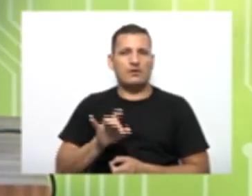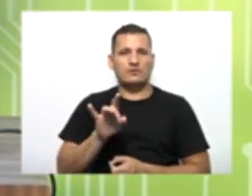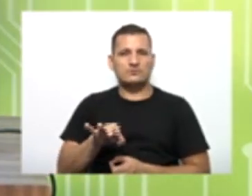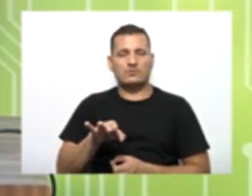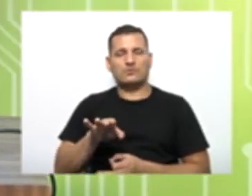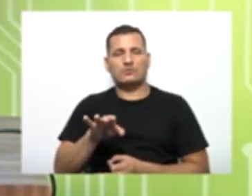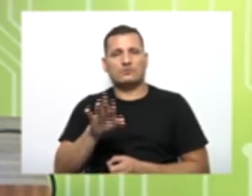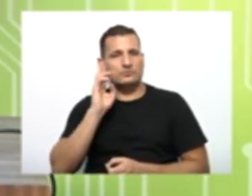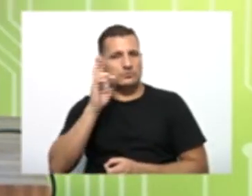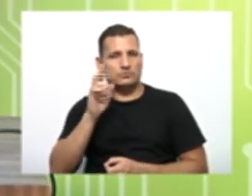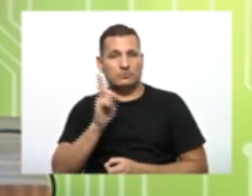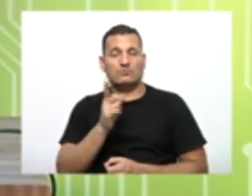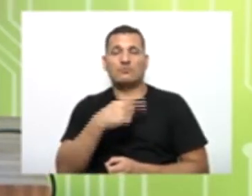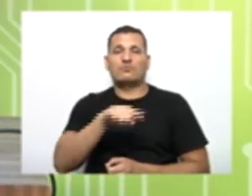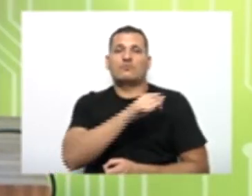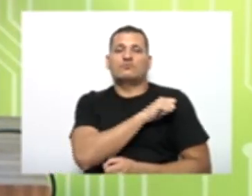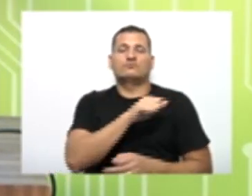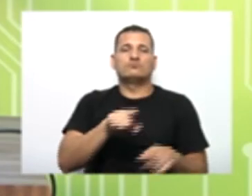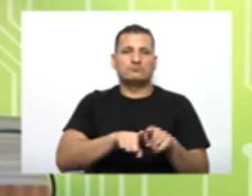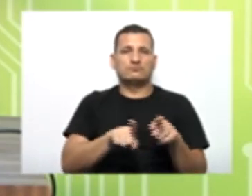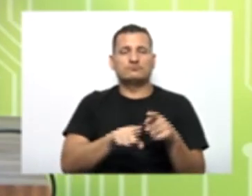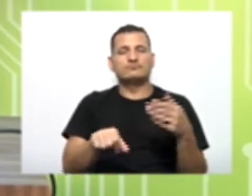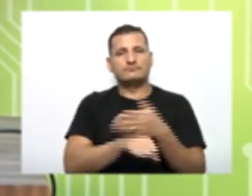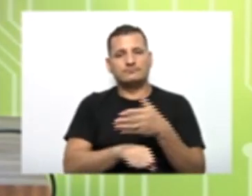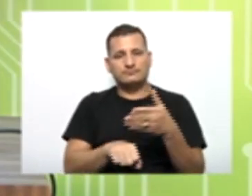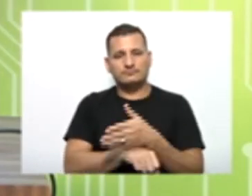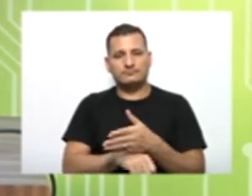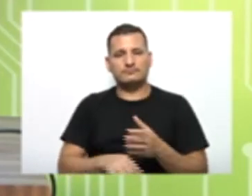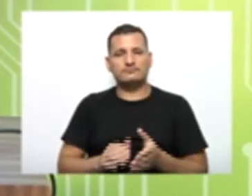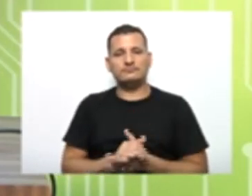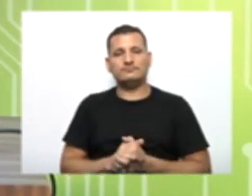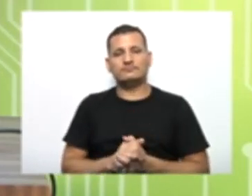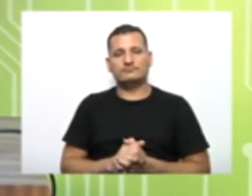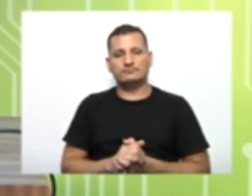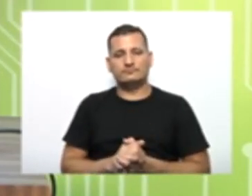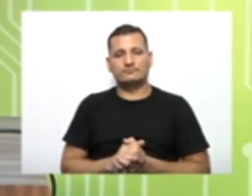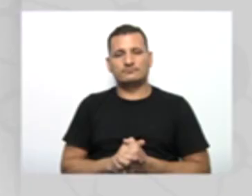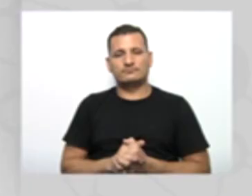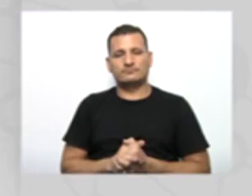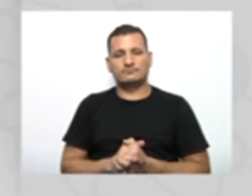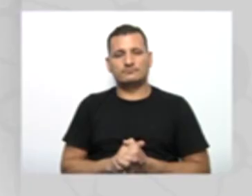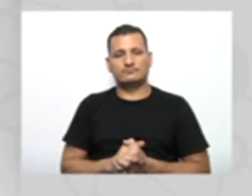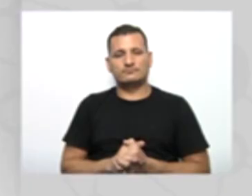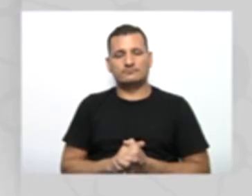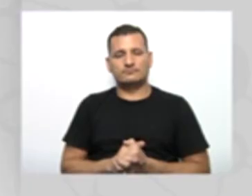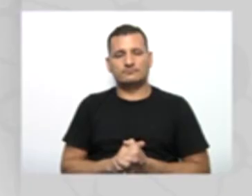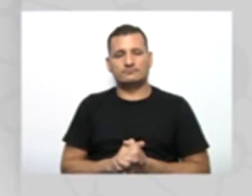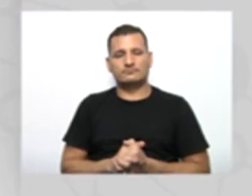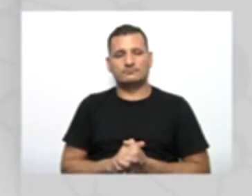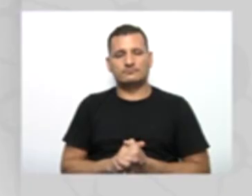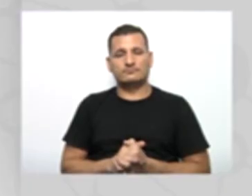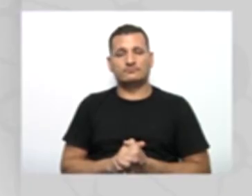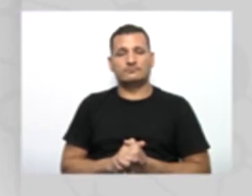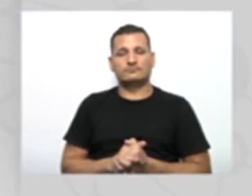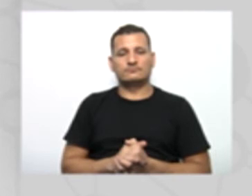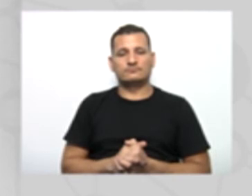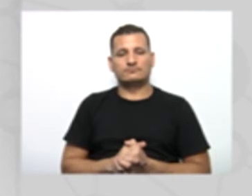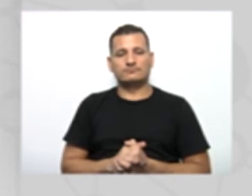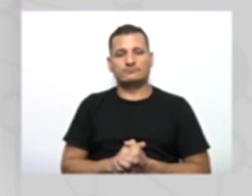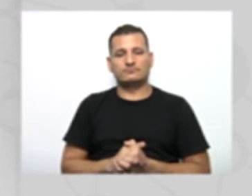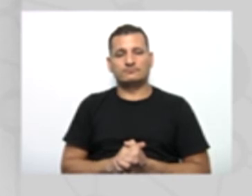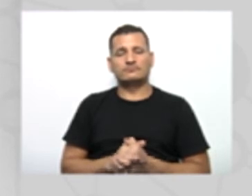Nenhuma escola pode se recusar a aceitar um Grêmio Estudantil porque ele está respaldado pela legislação, ele está